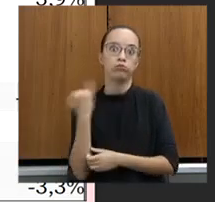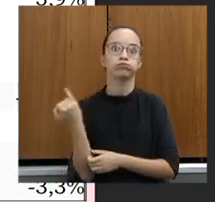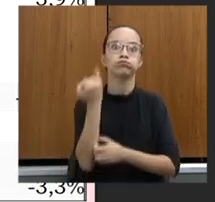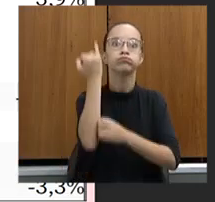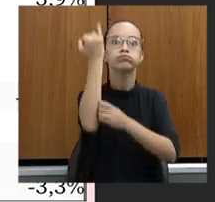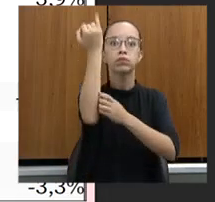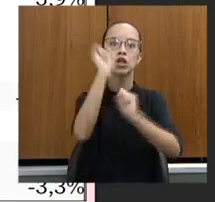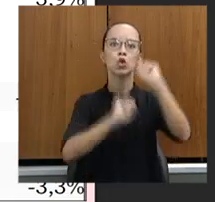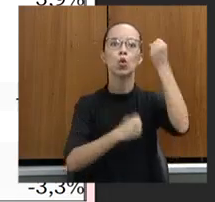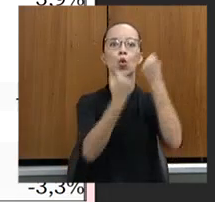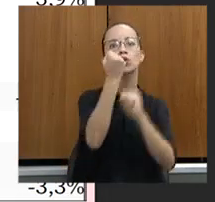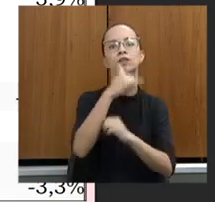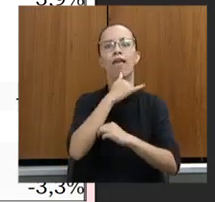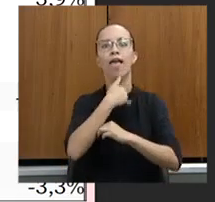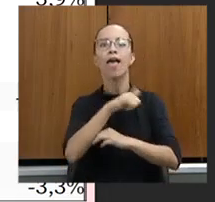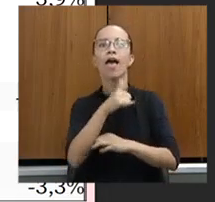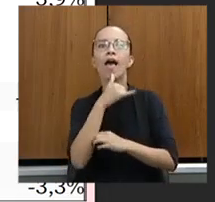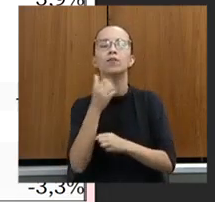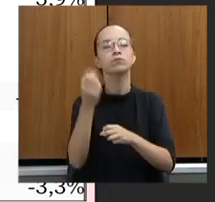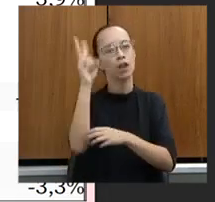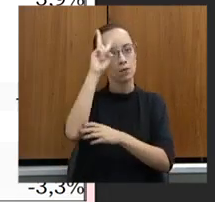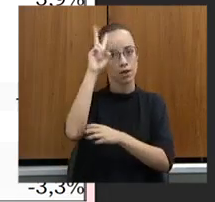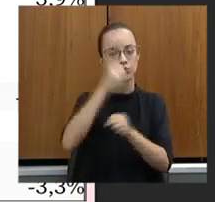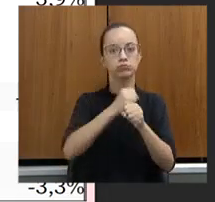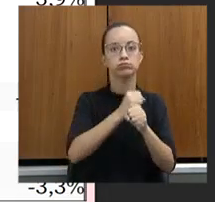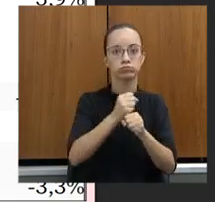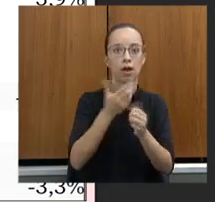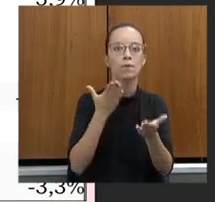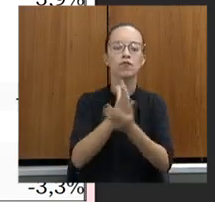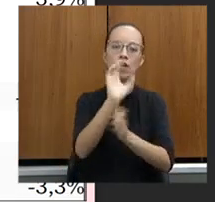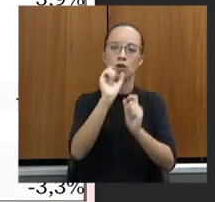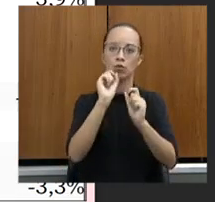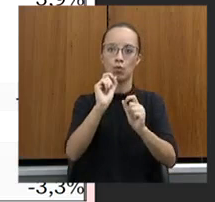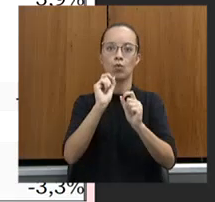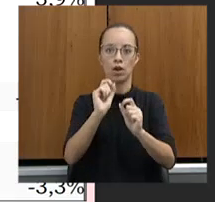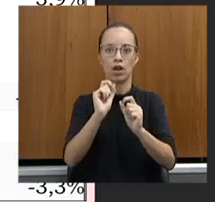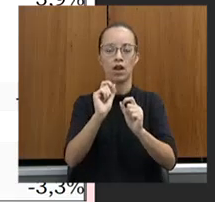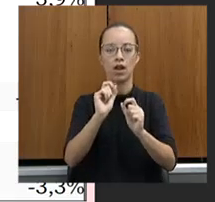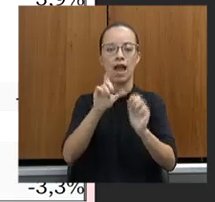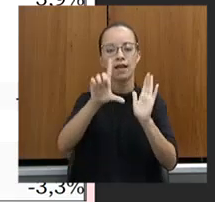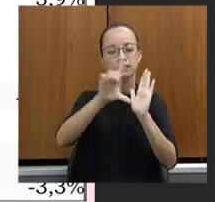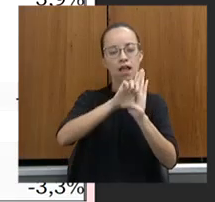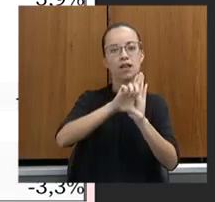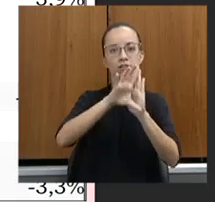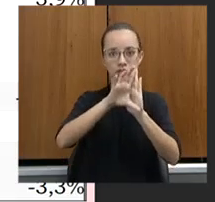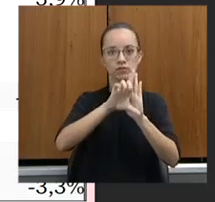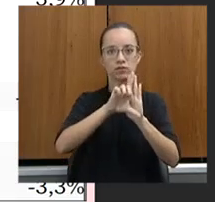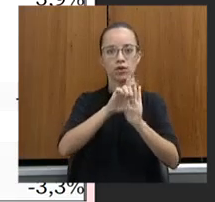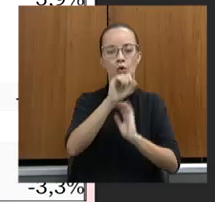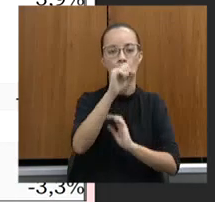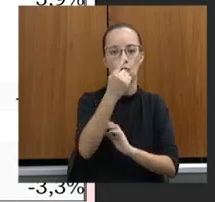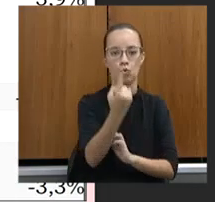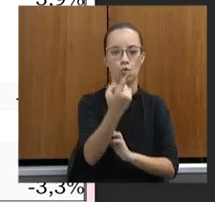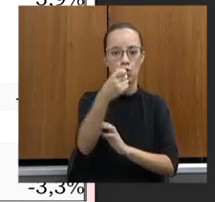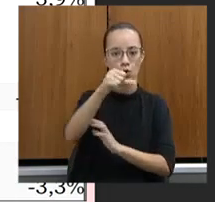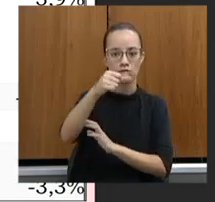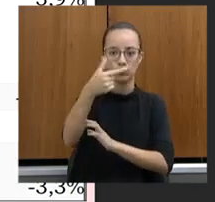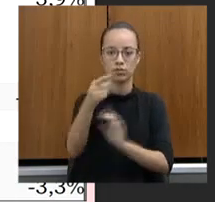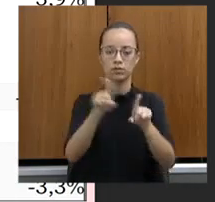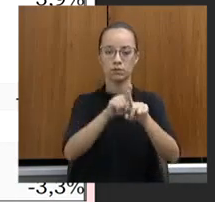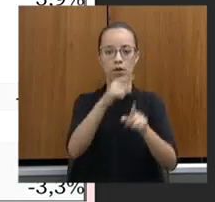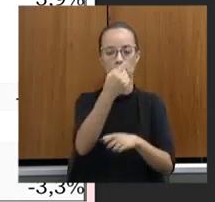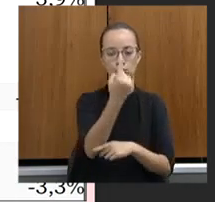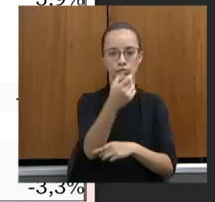energia Lembrando que este ano foi aprovado pelo congresso nacional as leis complementares 192 e 194